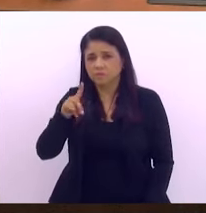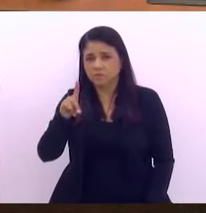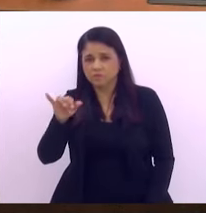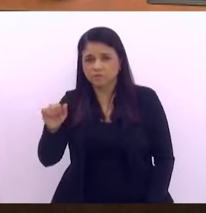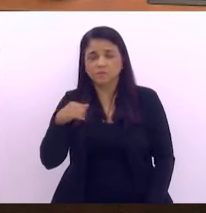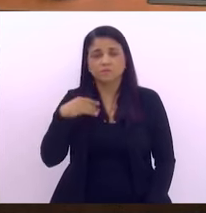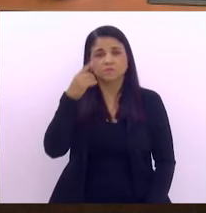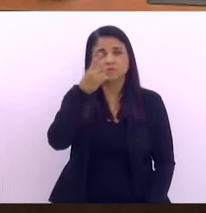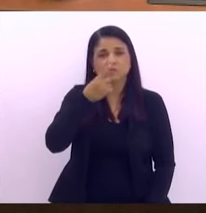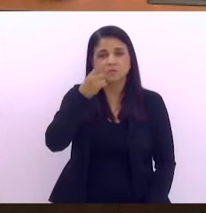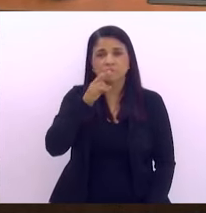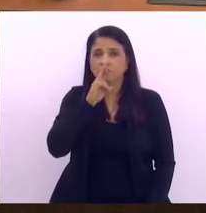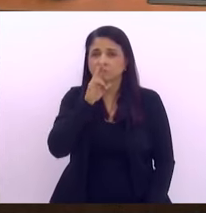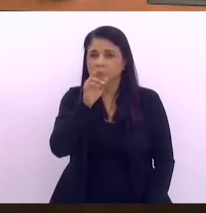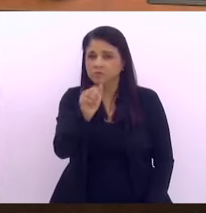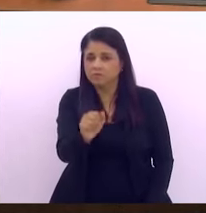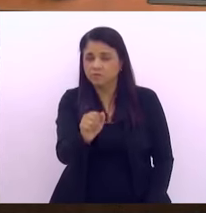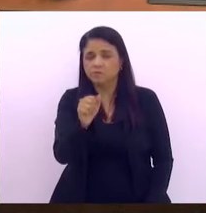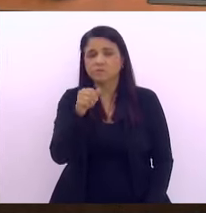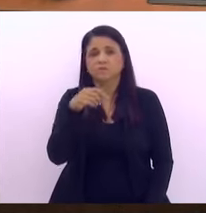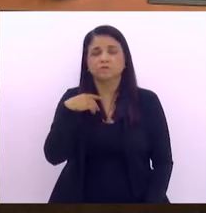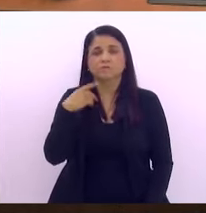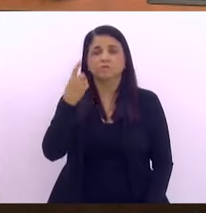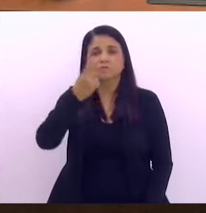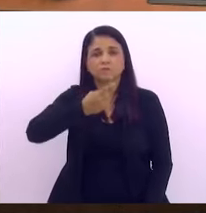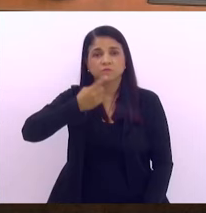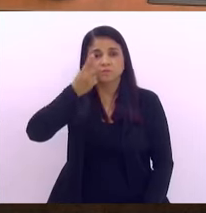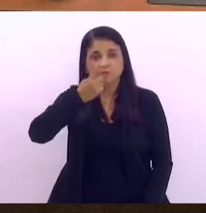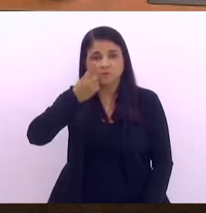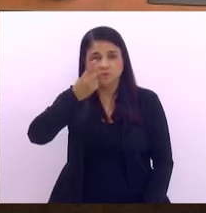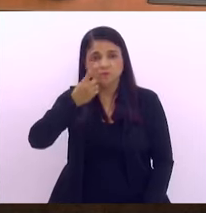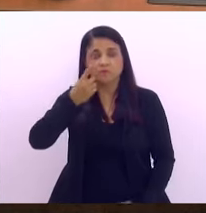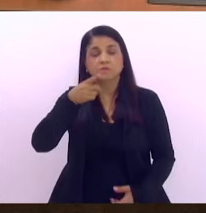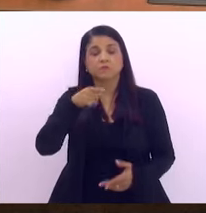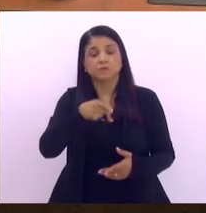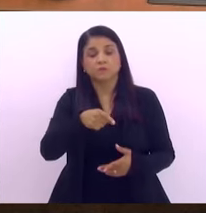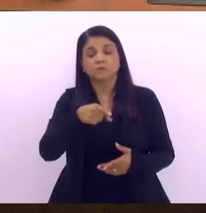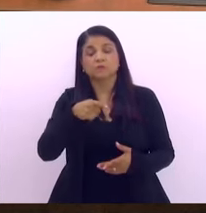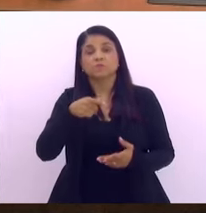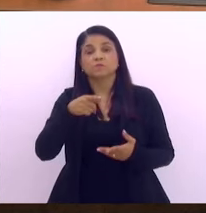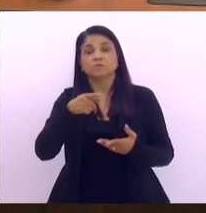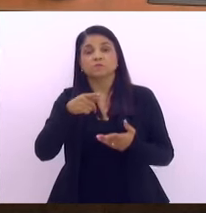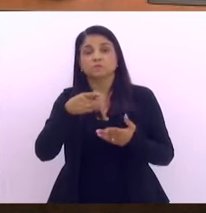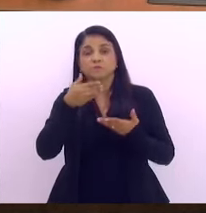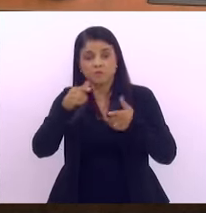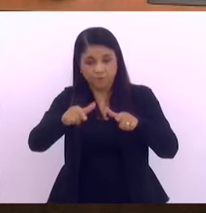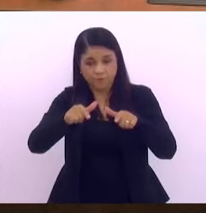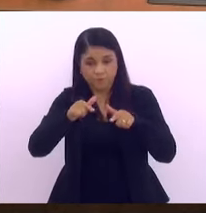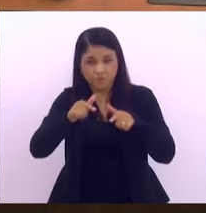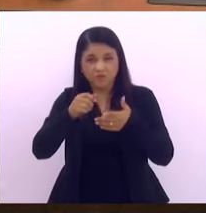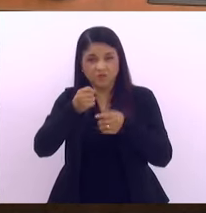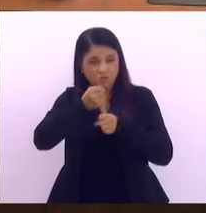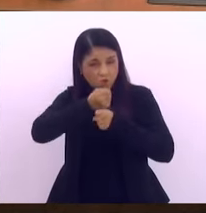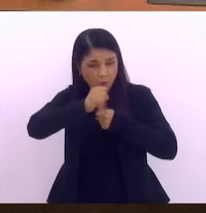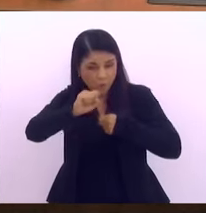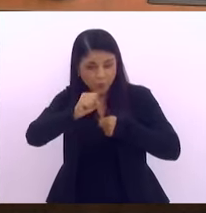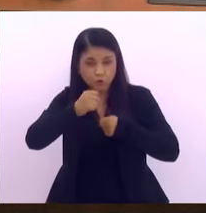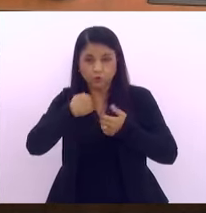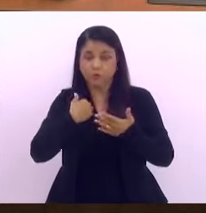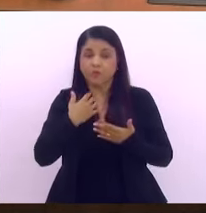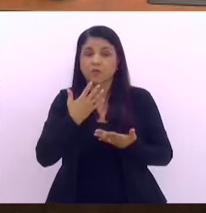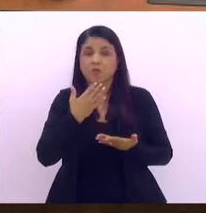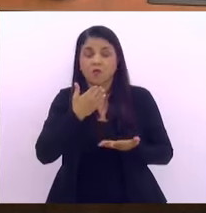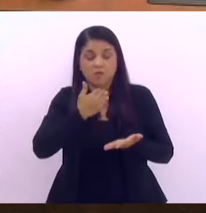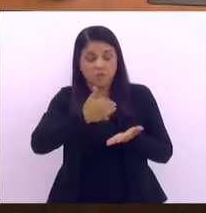deputado Rodrigo Amorim, em relação à secretária. Eu queria me pronunciar rapidamente. Eu não a conheço,